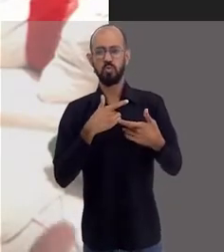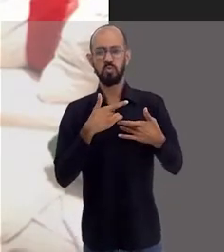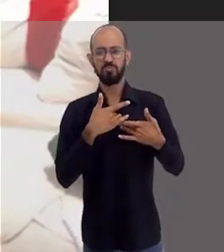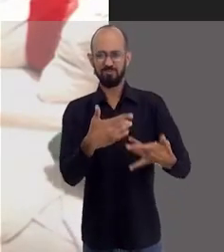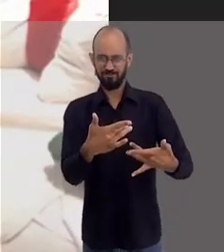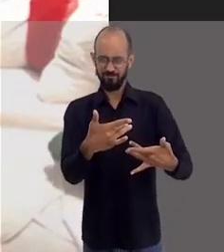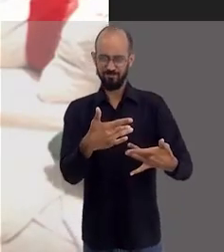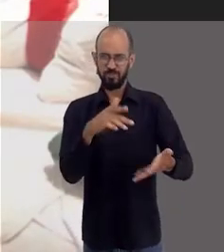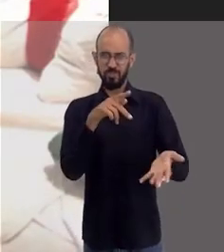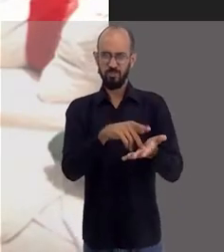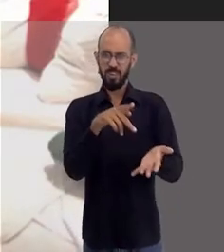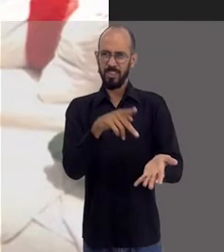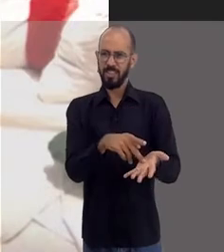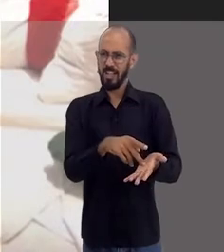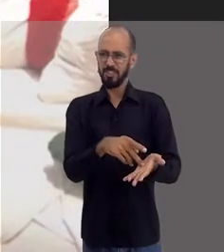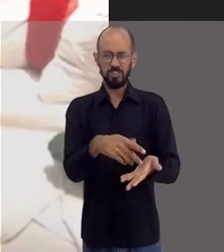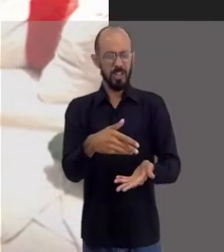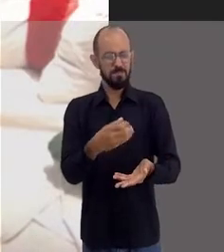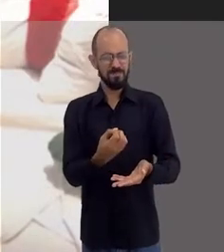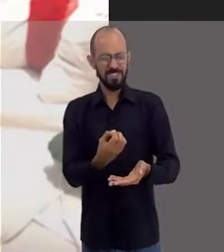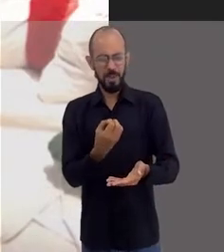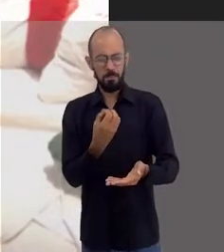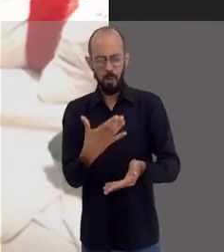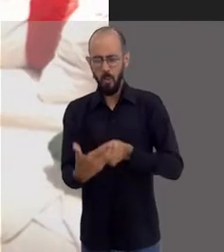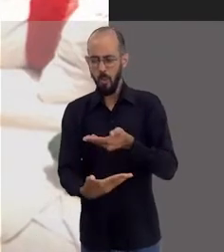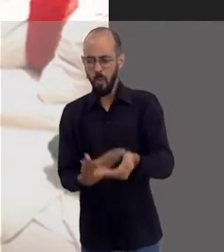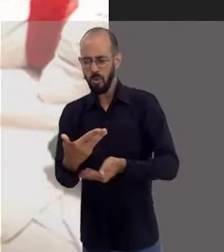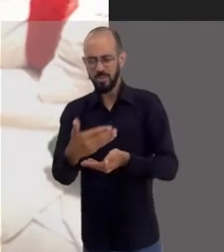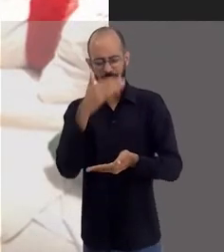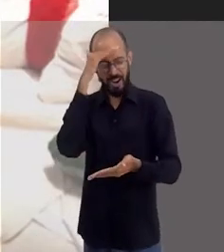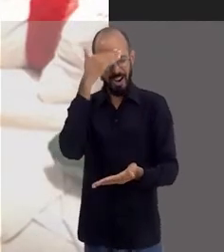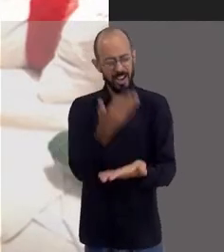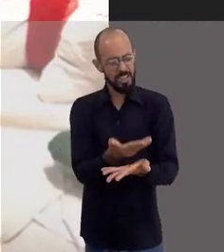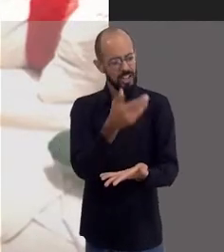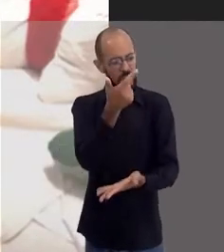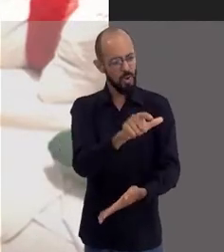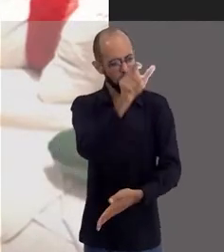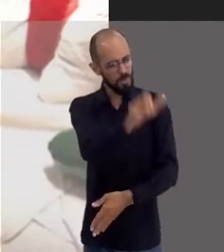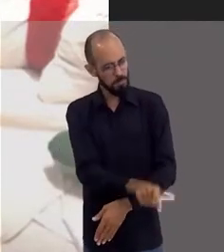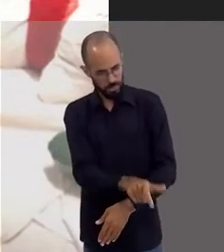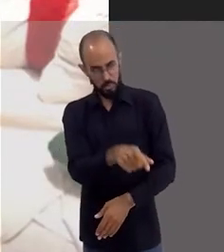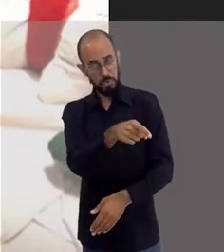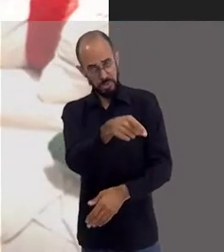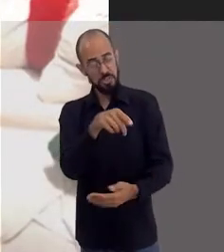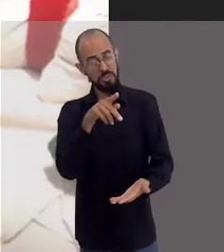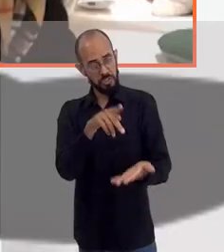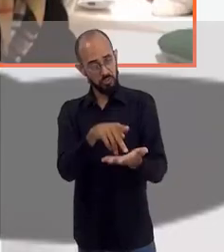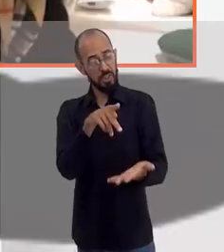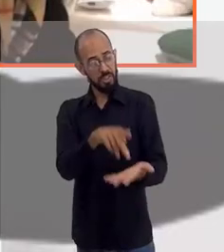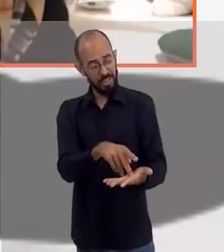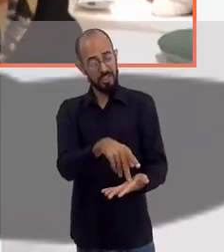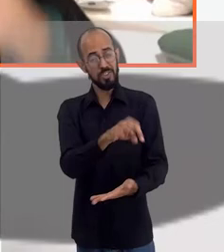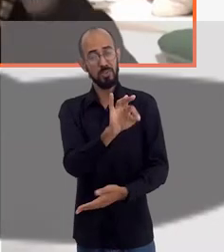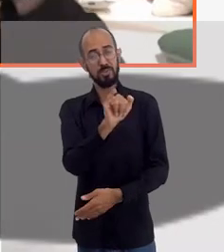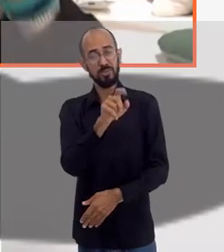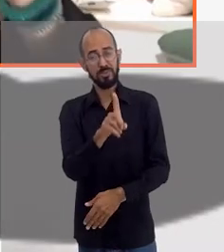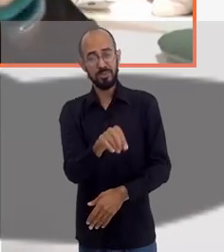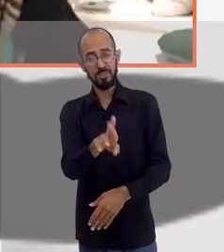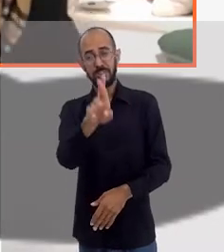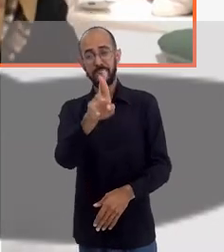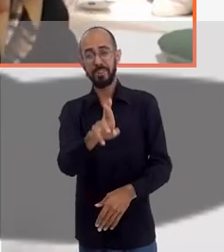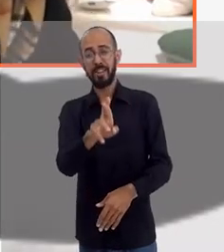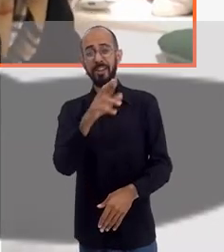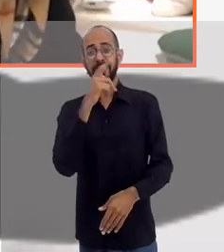do do ar se né da benevolência do crer no próximo esse vou te falar e se tiver é